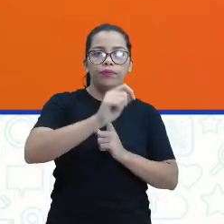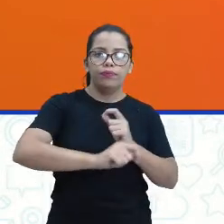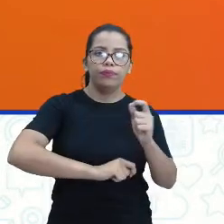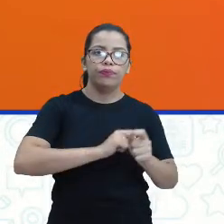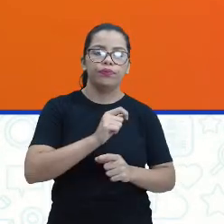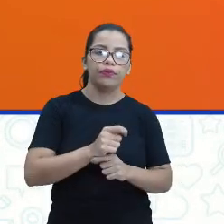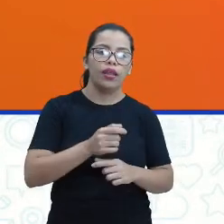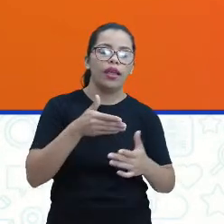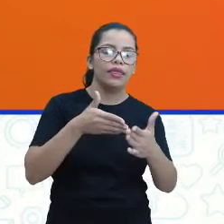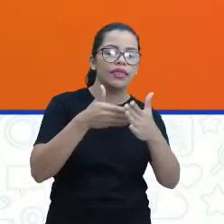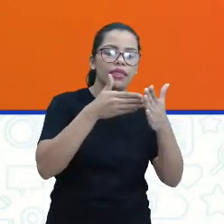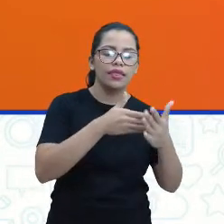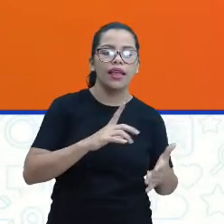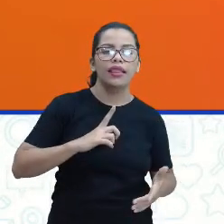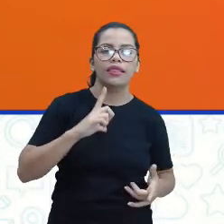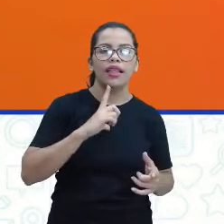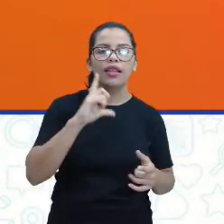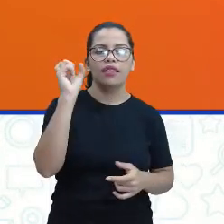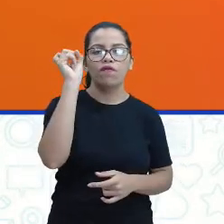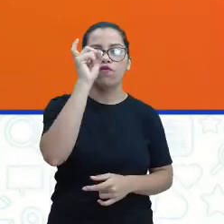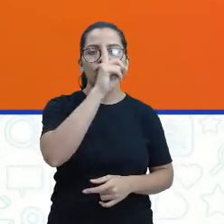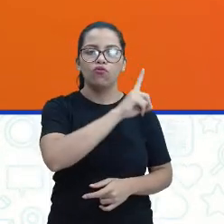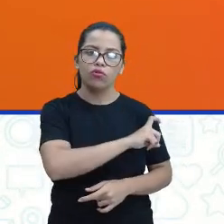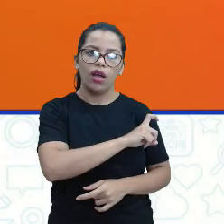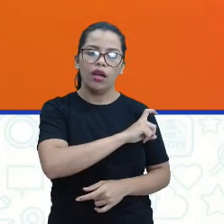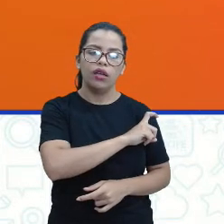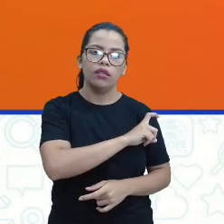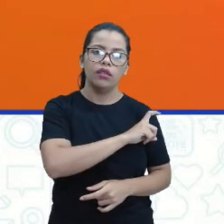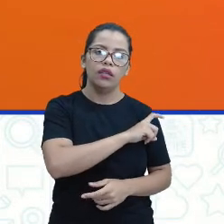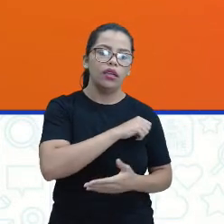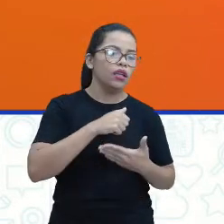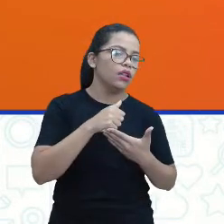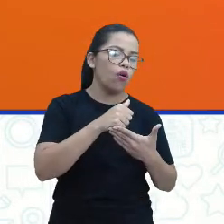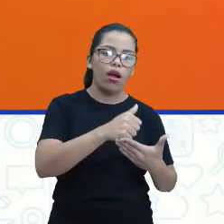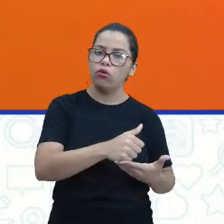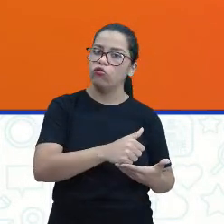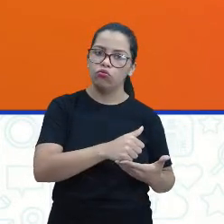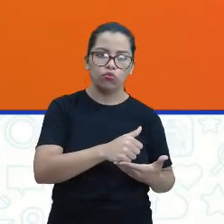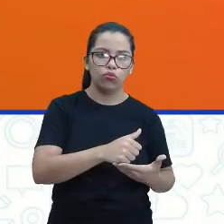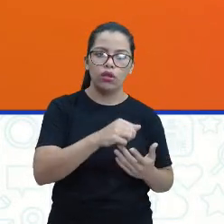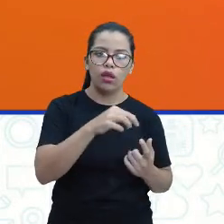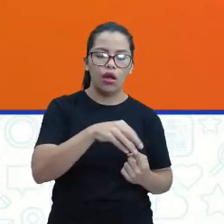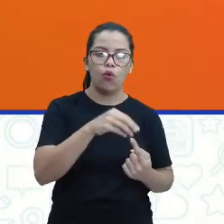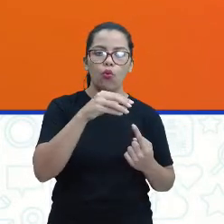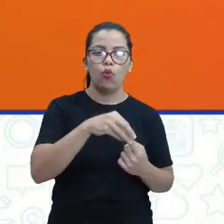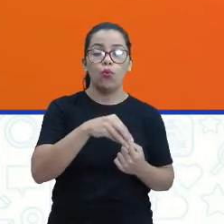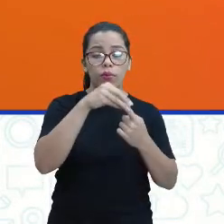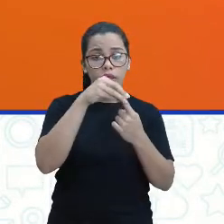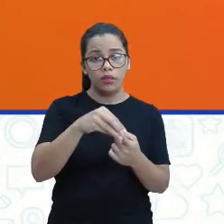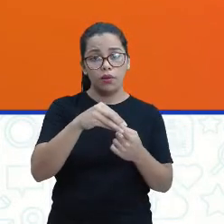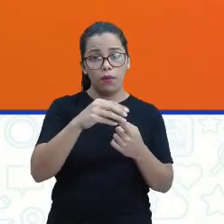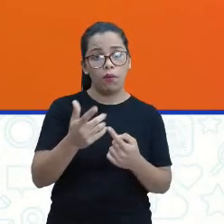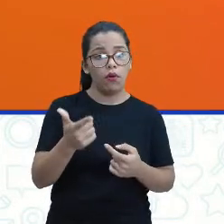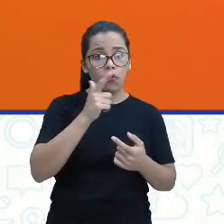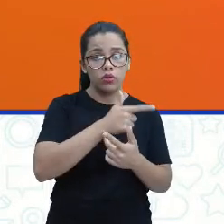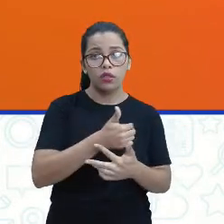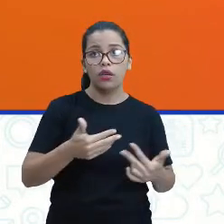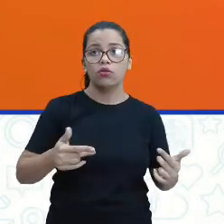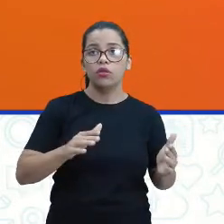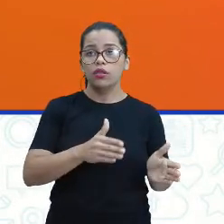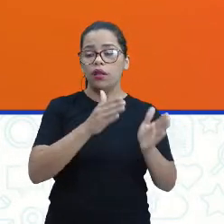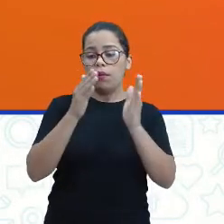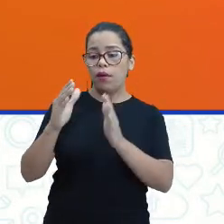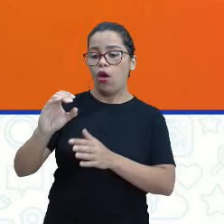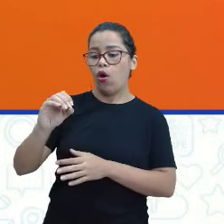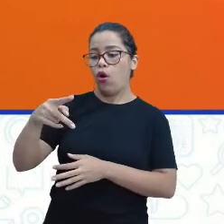dificultando na relação dos objetivos do personagem principal. E a gente tem também o oponente, que é a personagem que tem uma relação